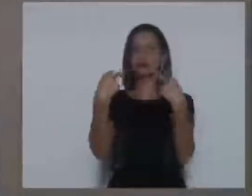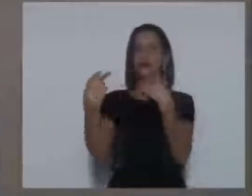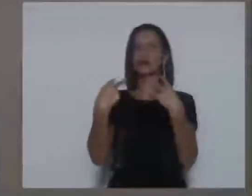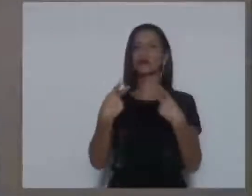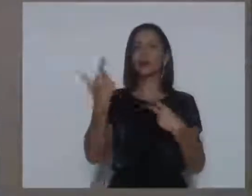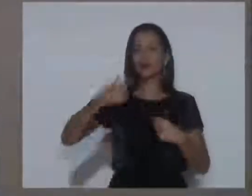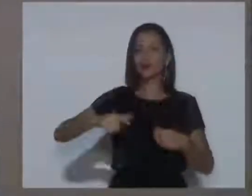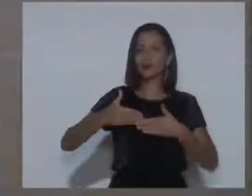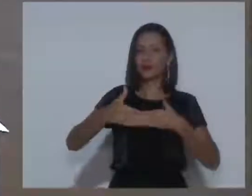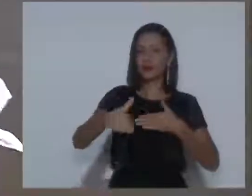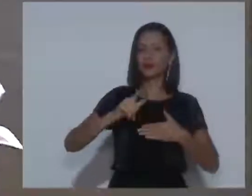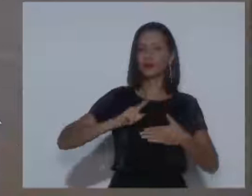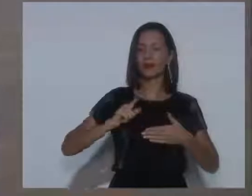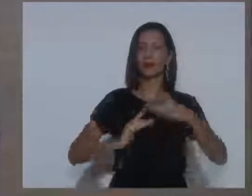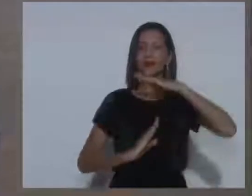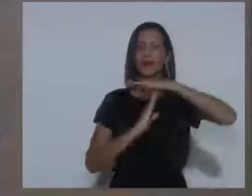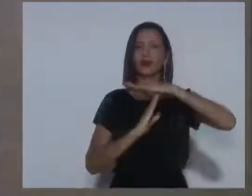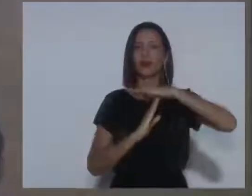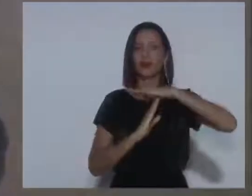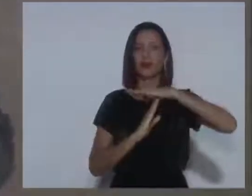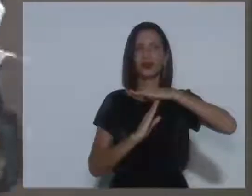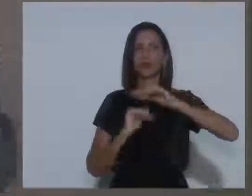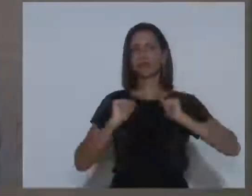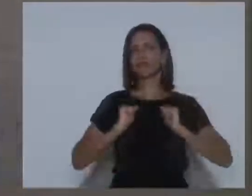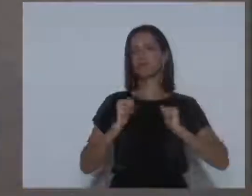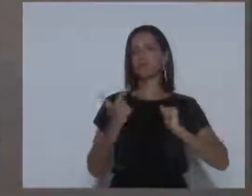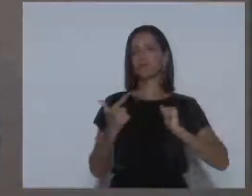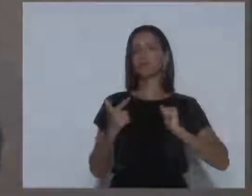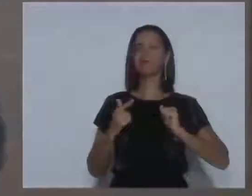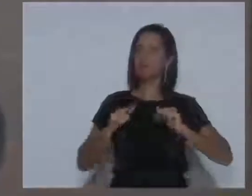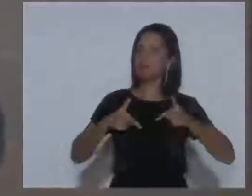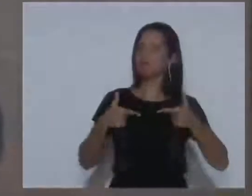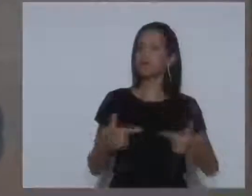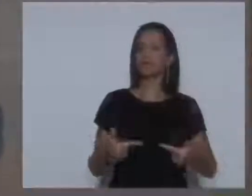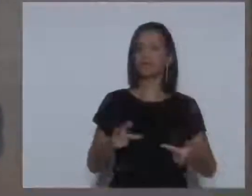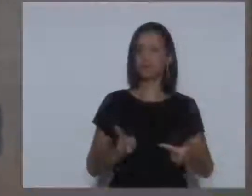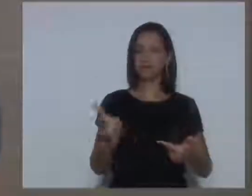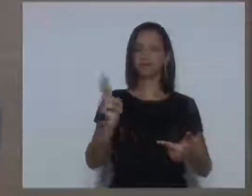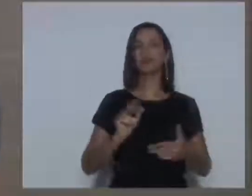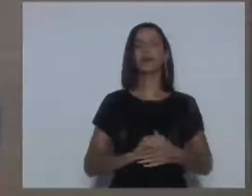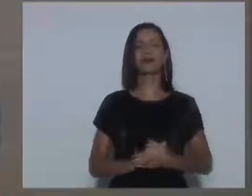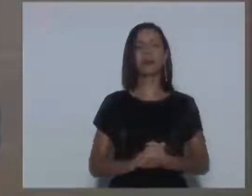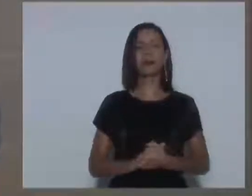não foi um momento que a gente esteve parado, muito pelo contrário, né, as coisas continuam,